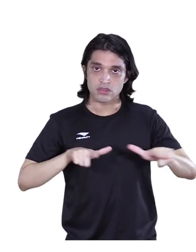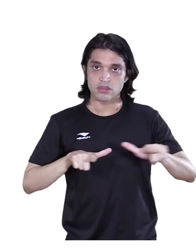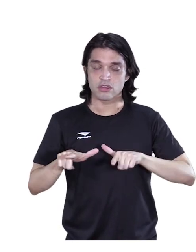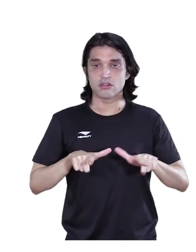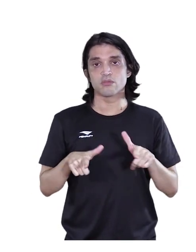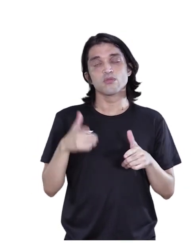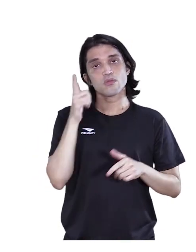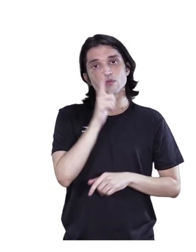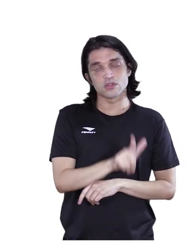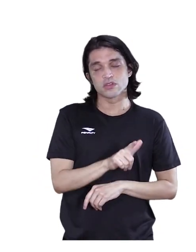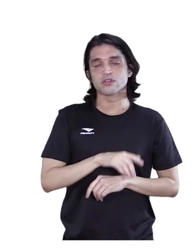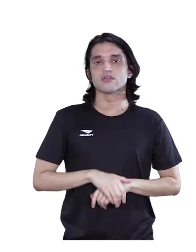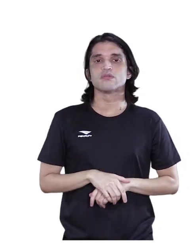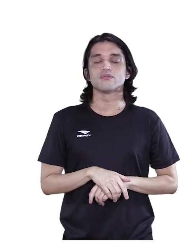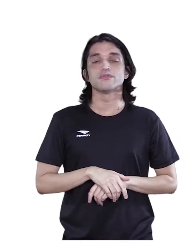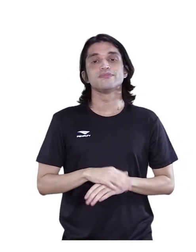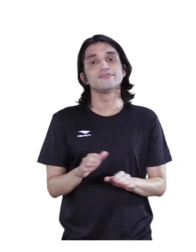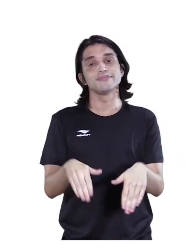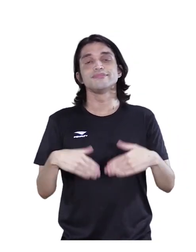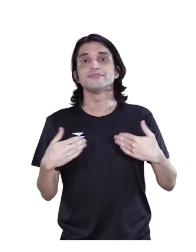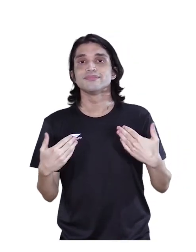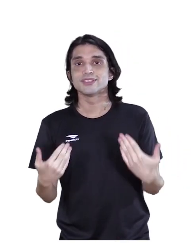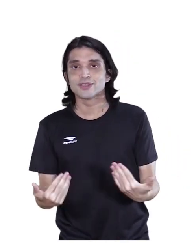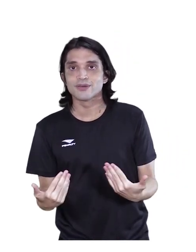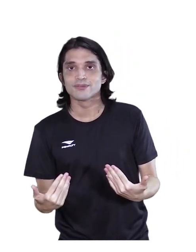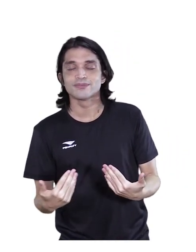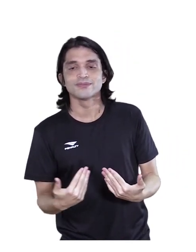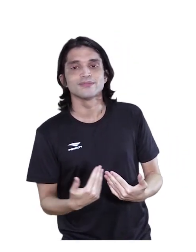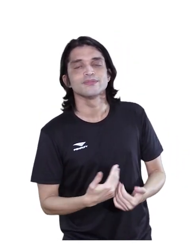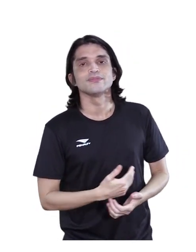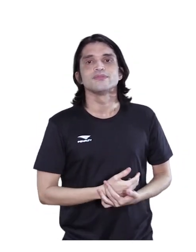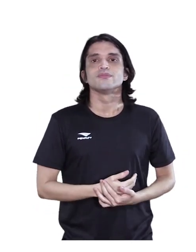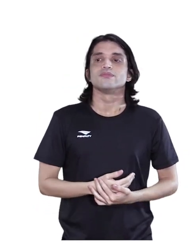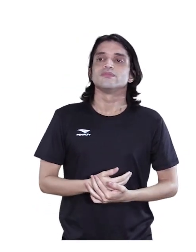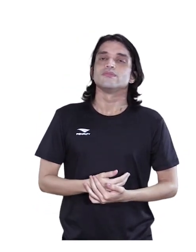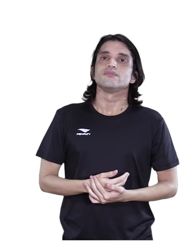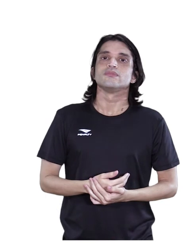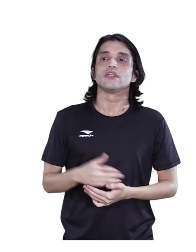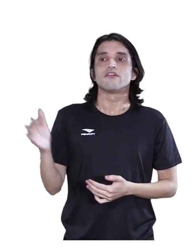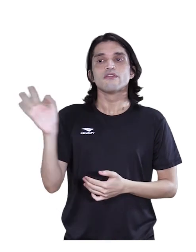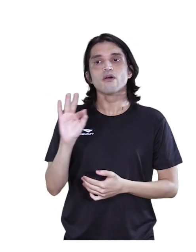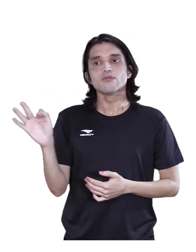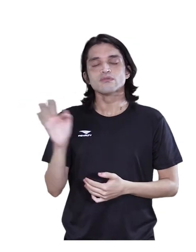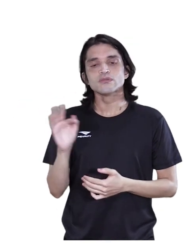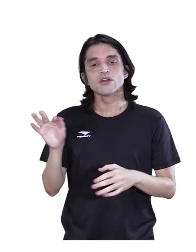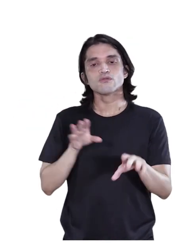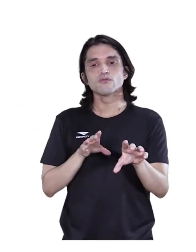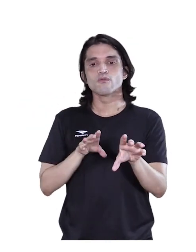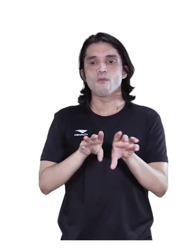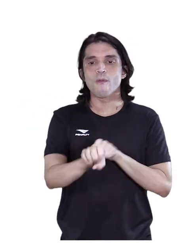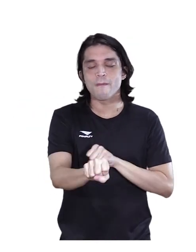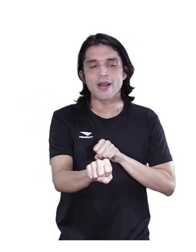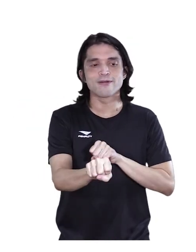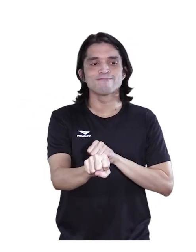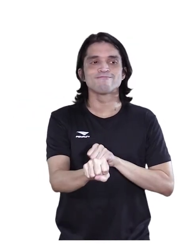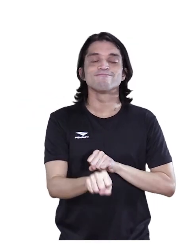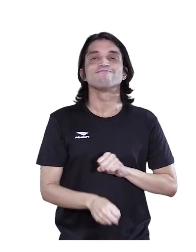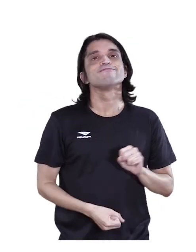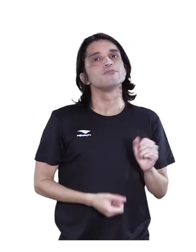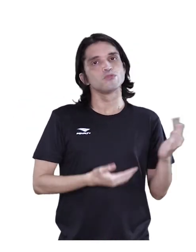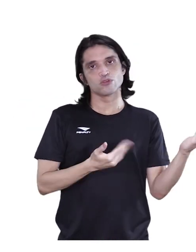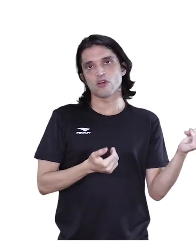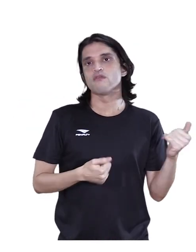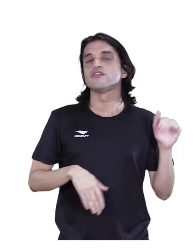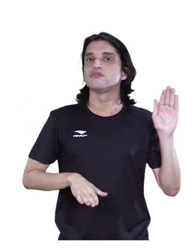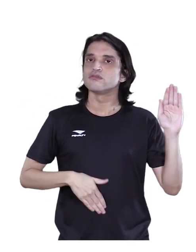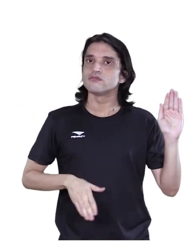numa universidade está desempregada ou subdesempregada. O desemprego e o subdesemprego são